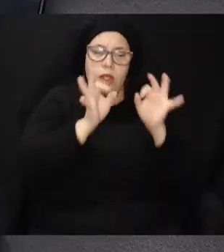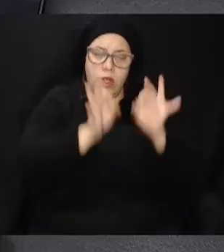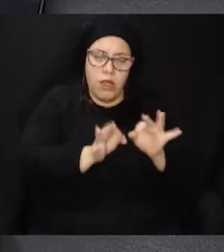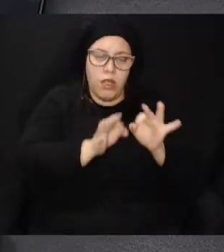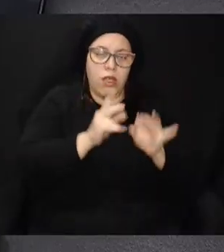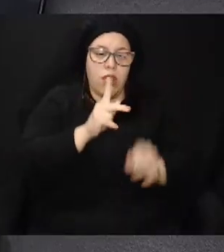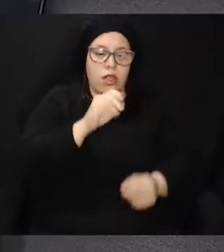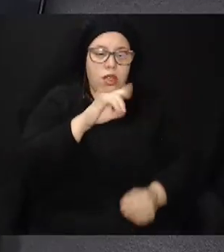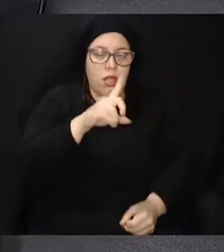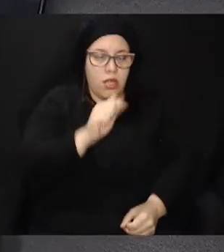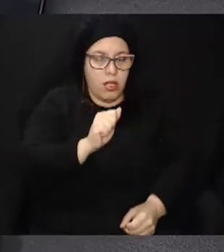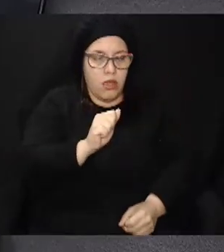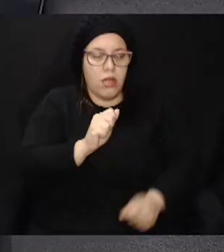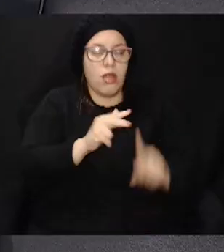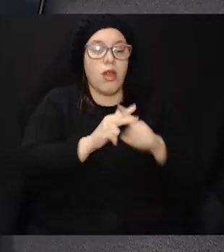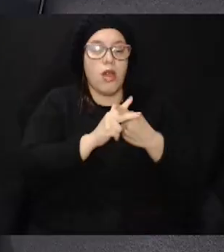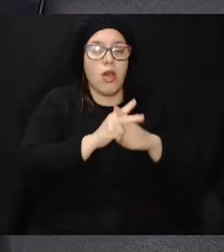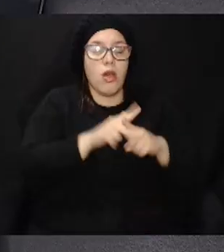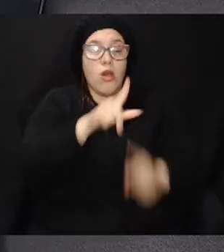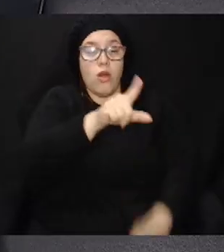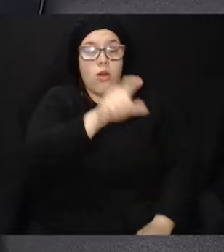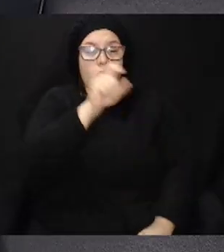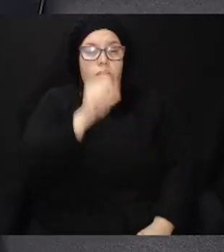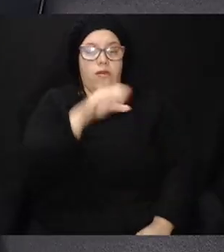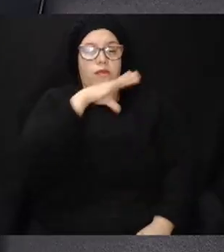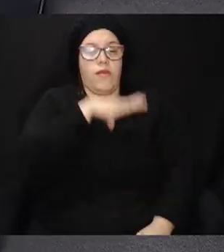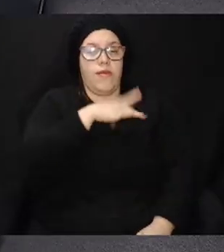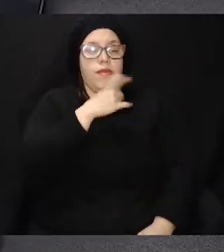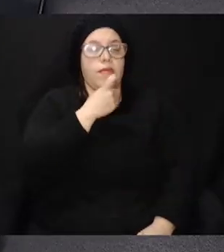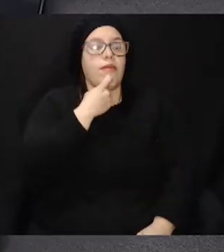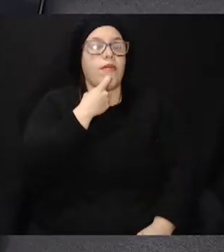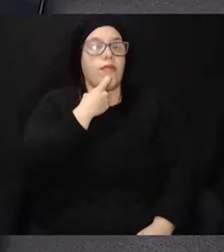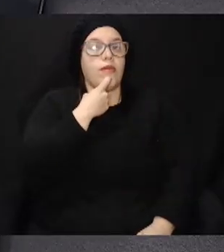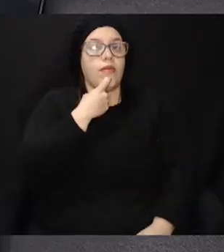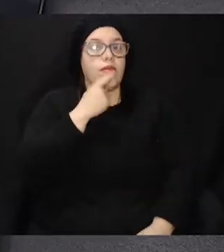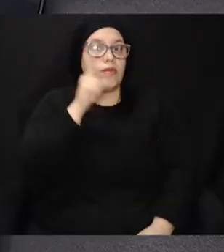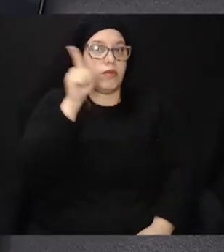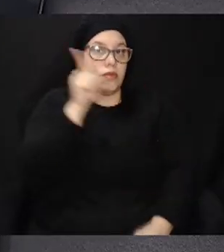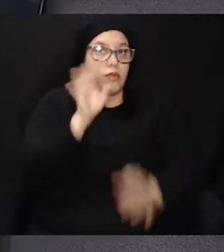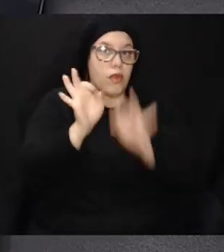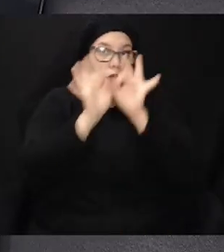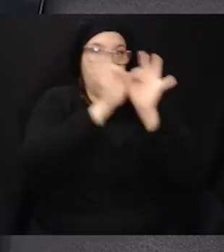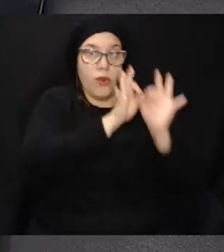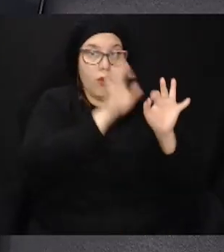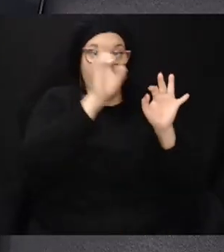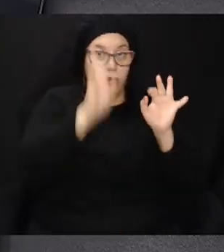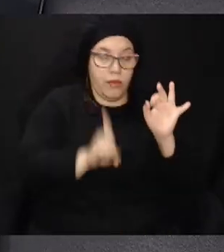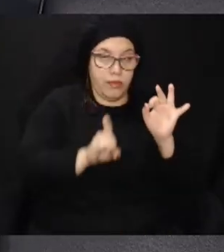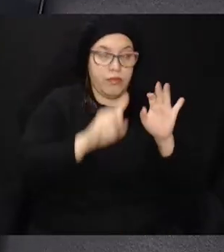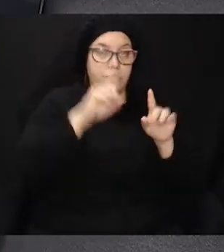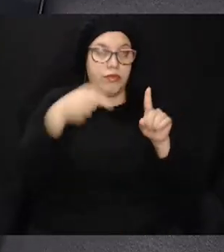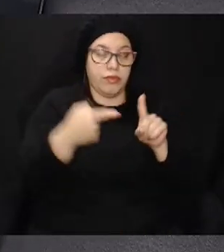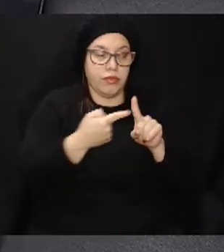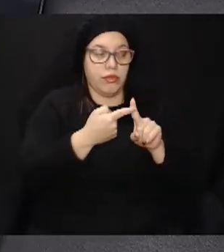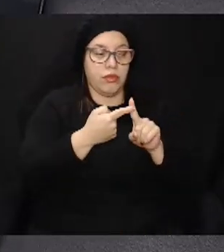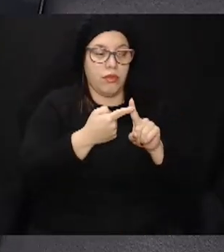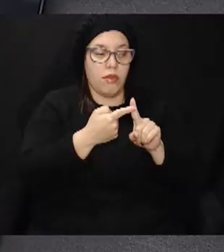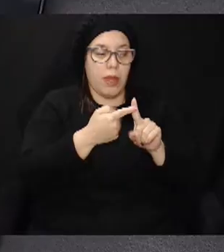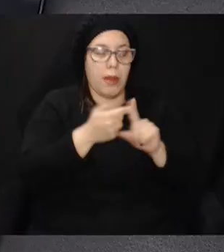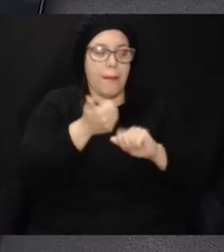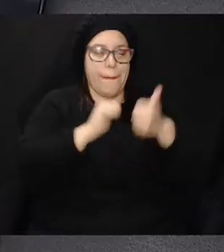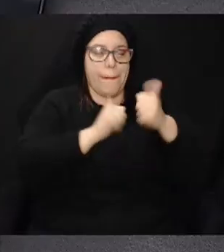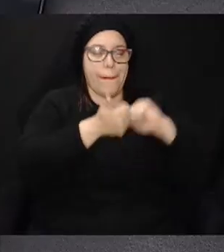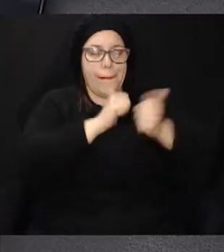uma ferramenta da cidade de Campinas, imposta lá no plano diretor, que tem como objetivo analisar o